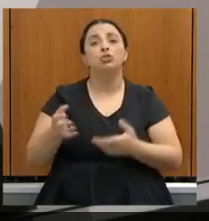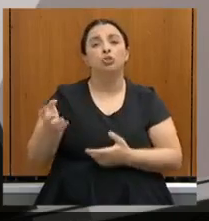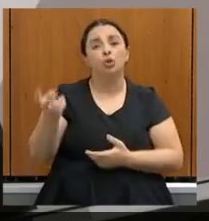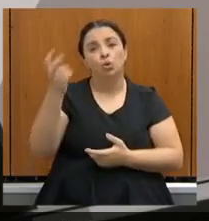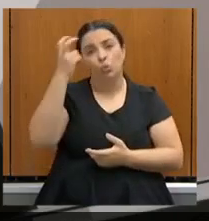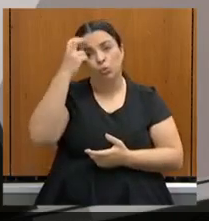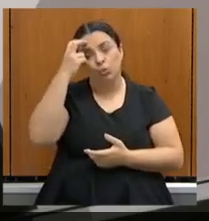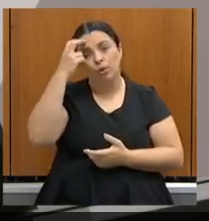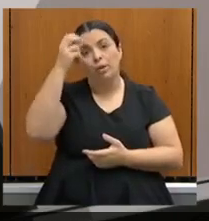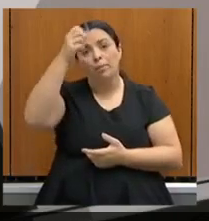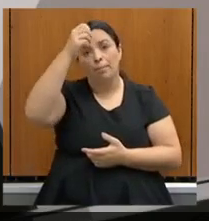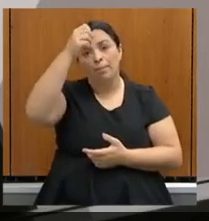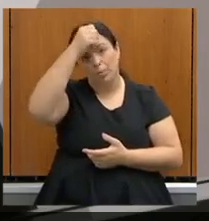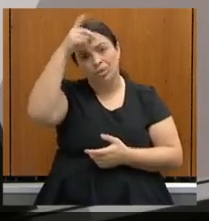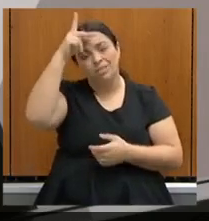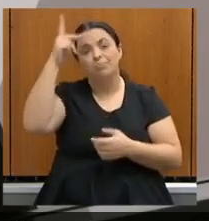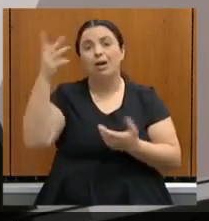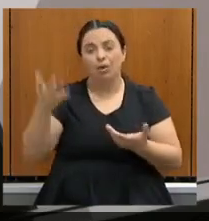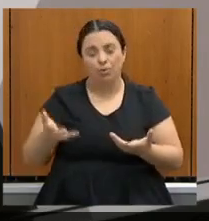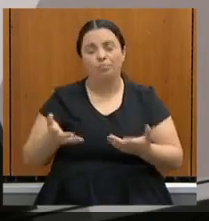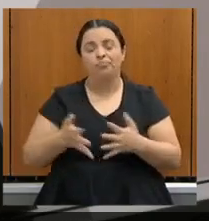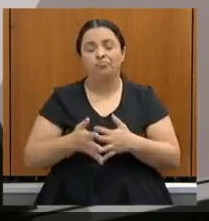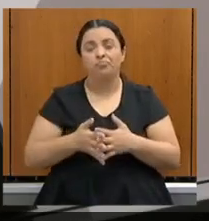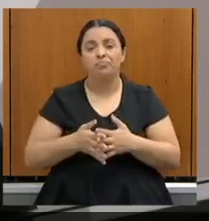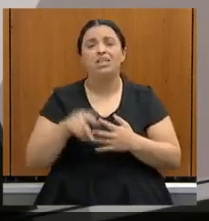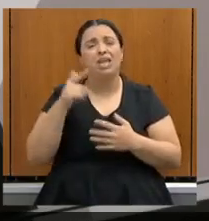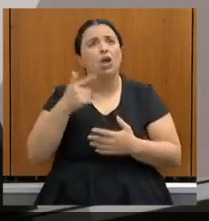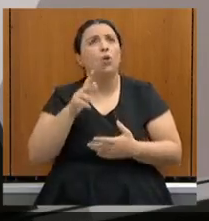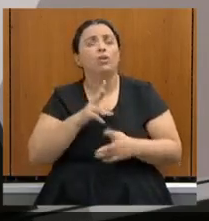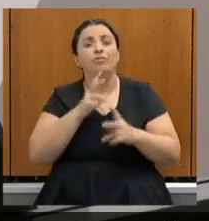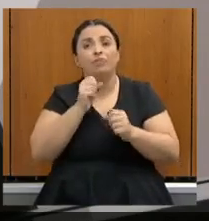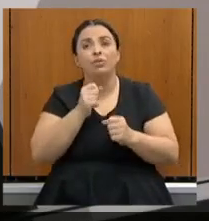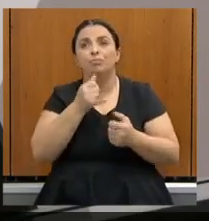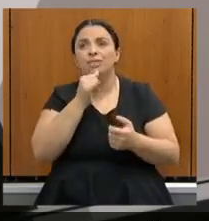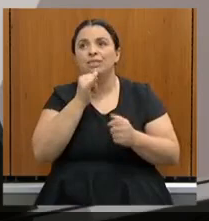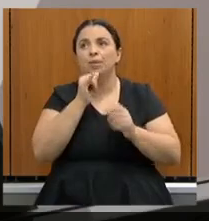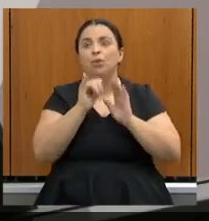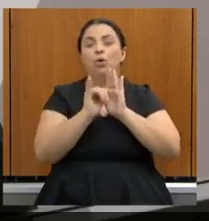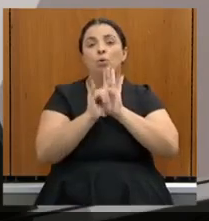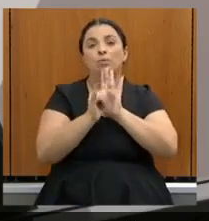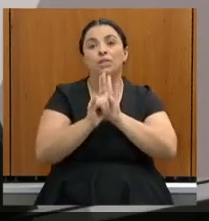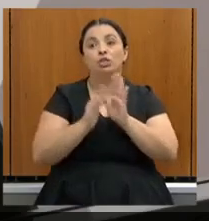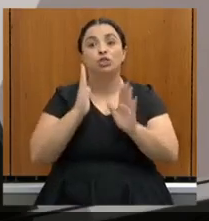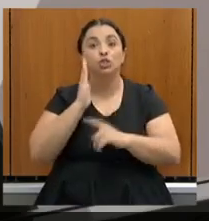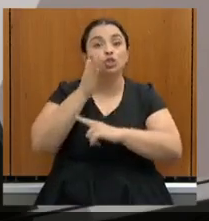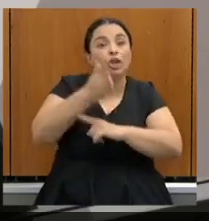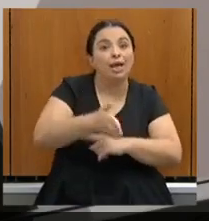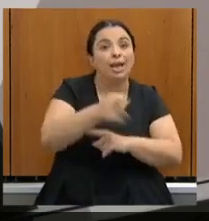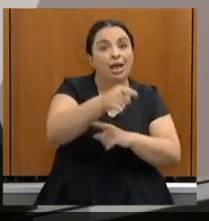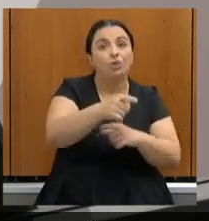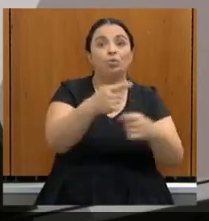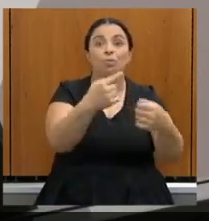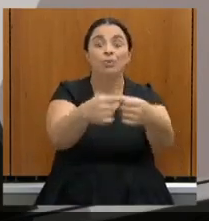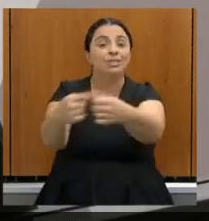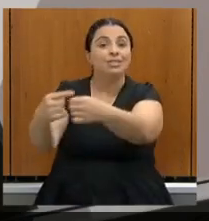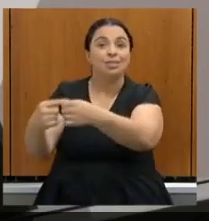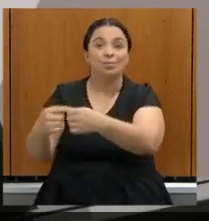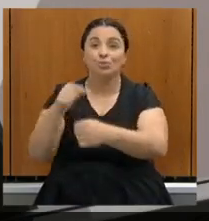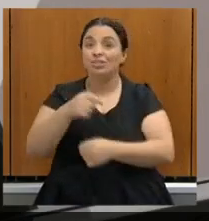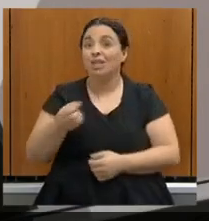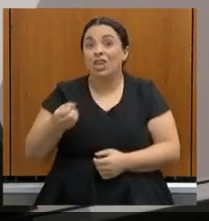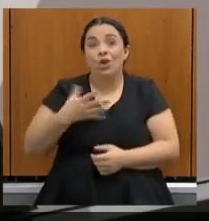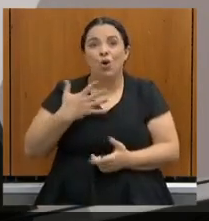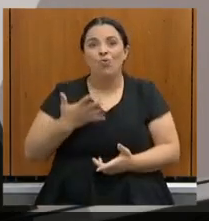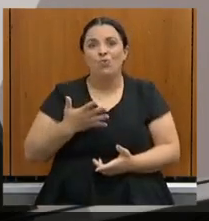e aí a outra força também, nós vamos abrir editais diretamente para os municípios, de forma inédita, os municípios,